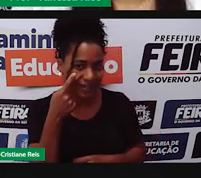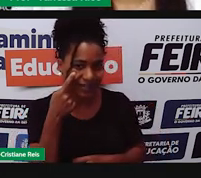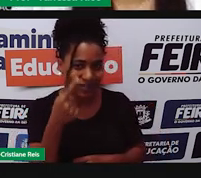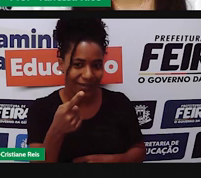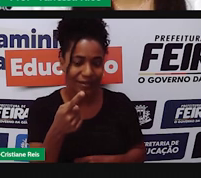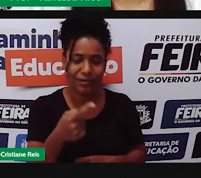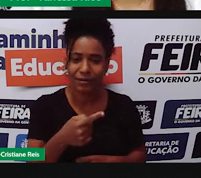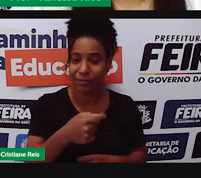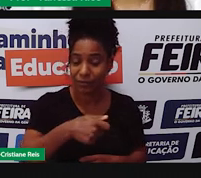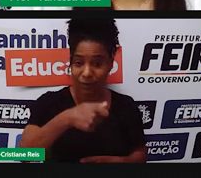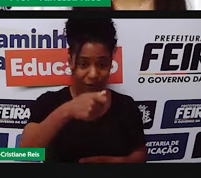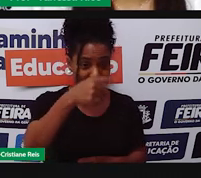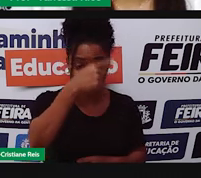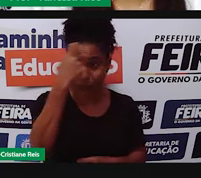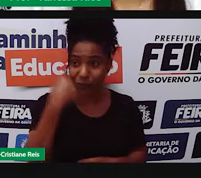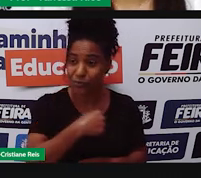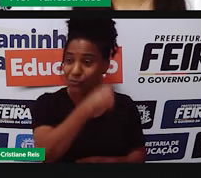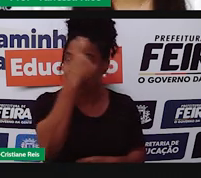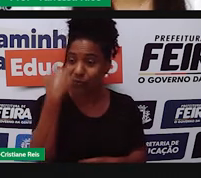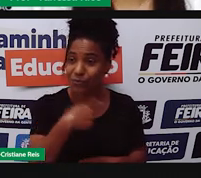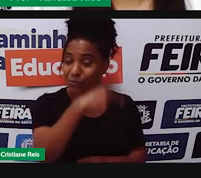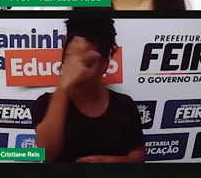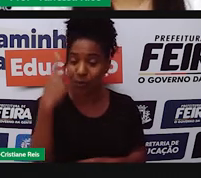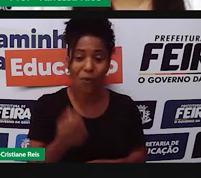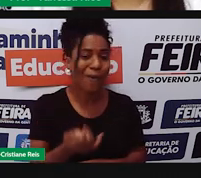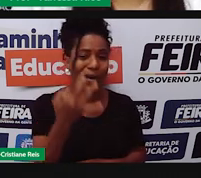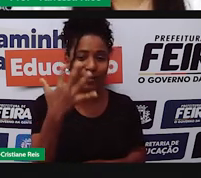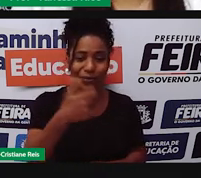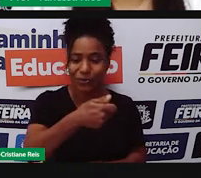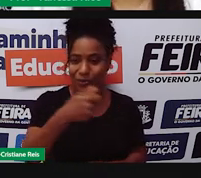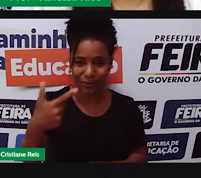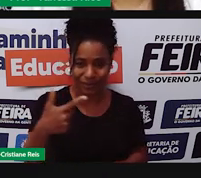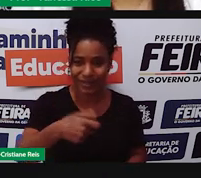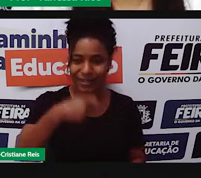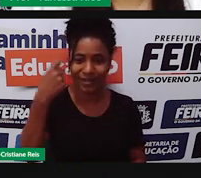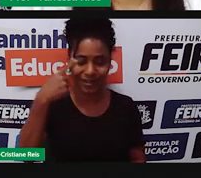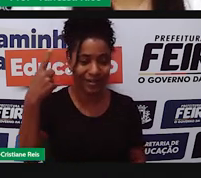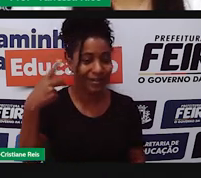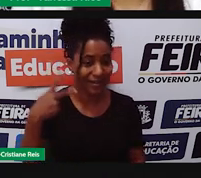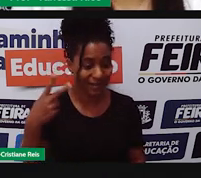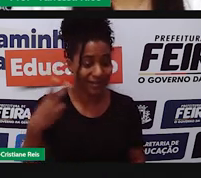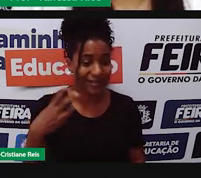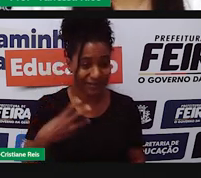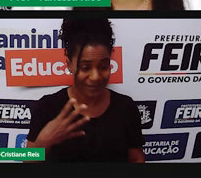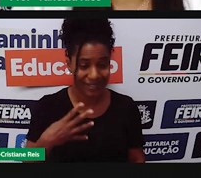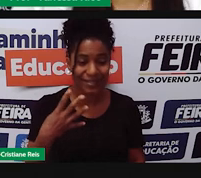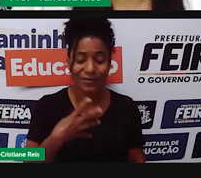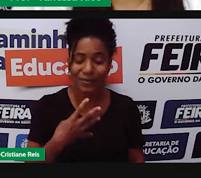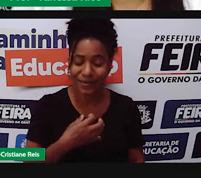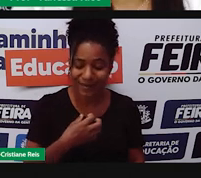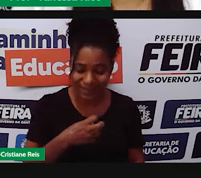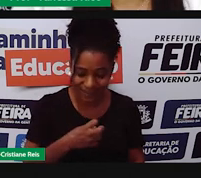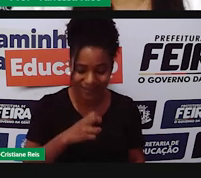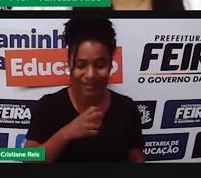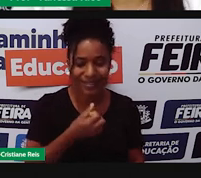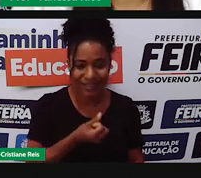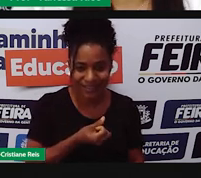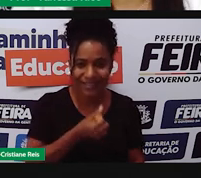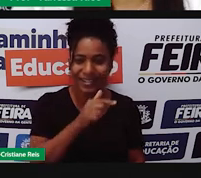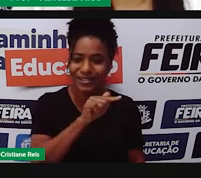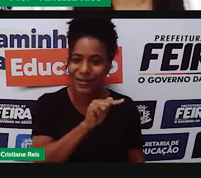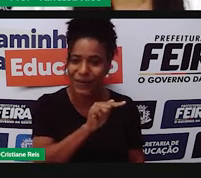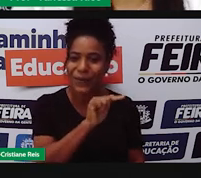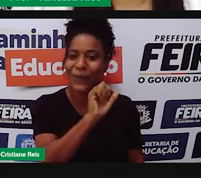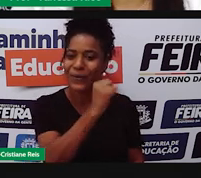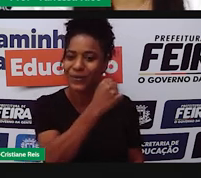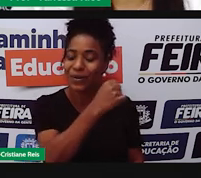de 12 números, ó, do 1, 2, 3, 4, 5, 6,